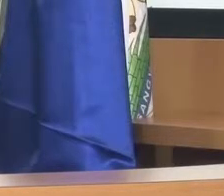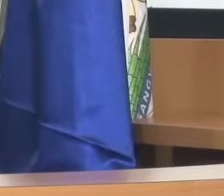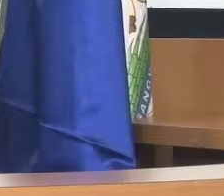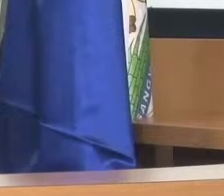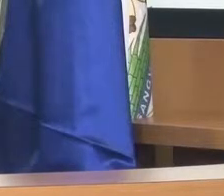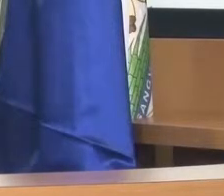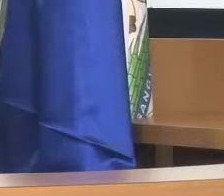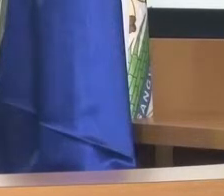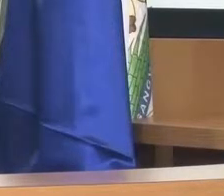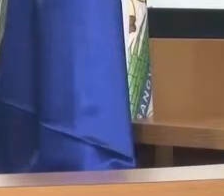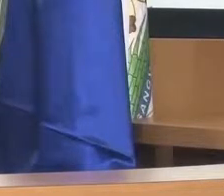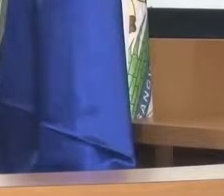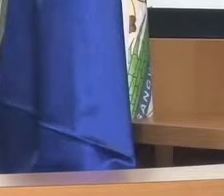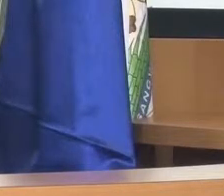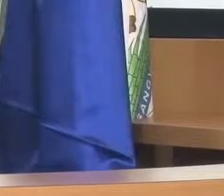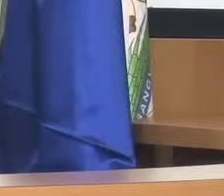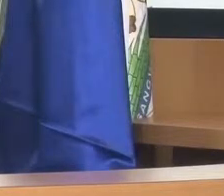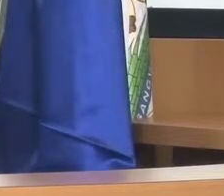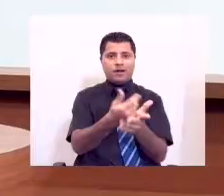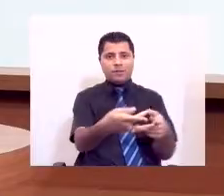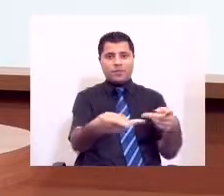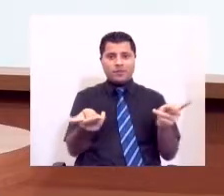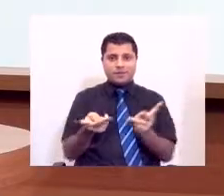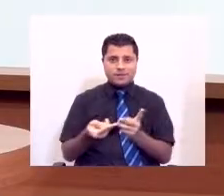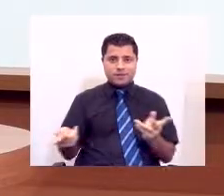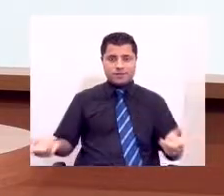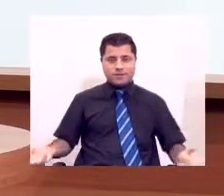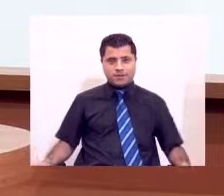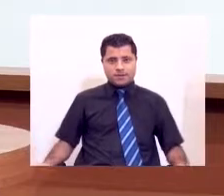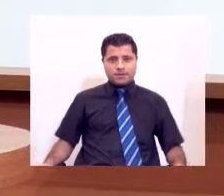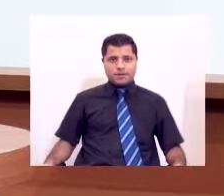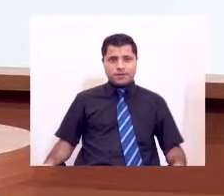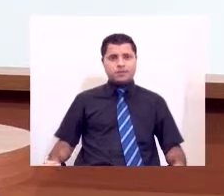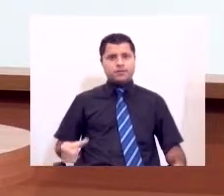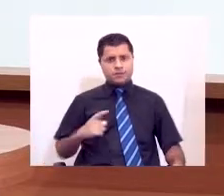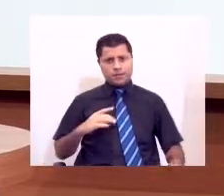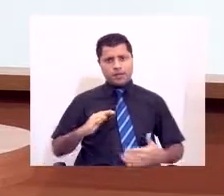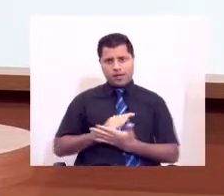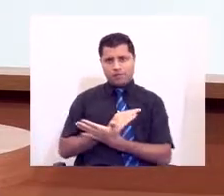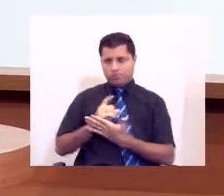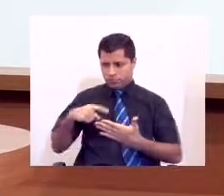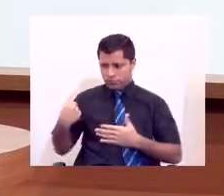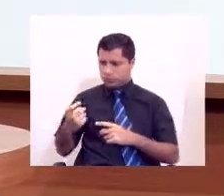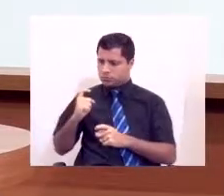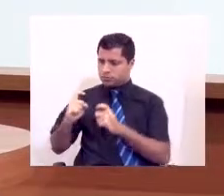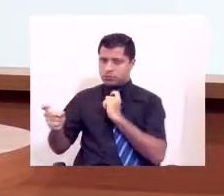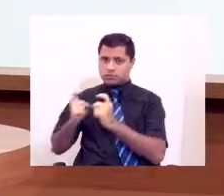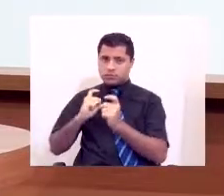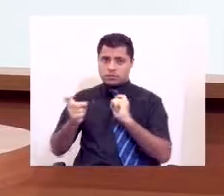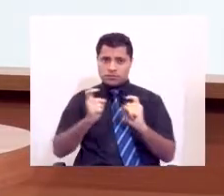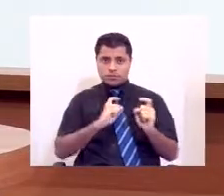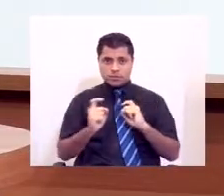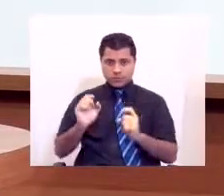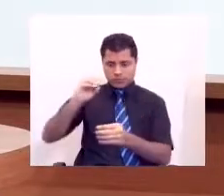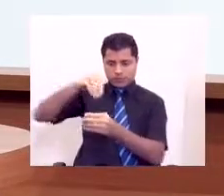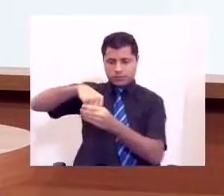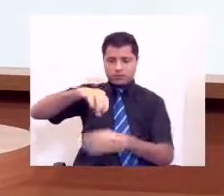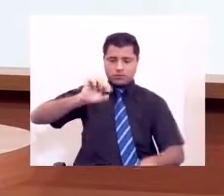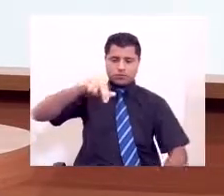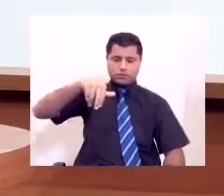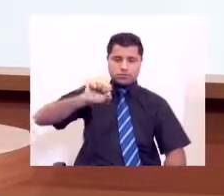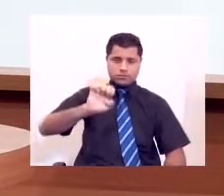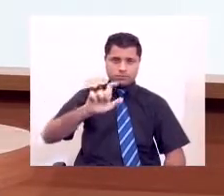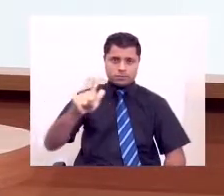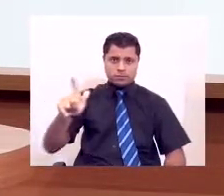para a qual prestam serviços no veículo. Devido a algumas reuniões que nós estamos tendo no Consegue, nós